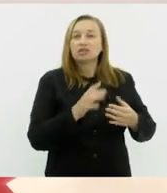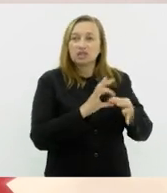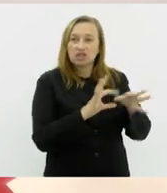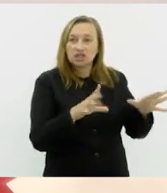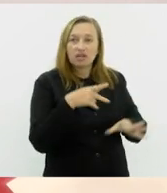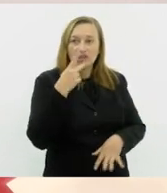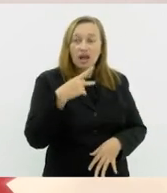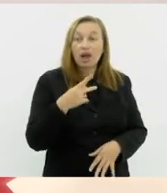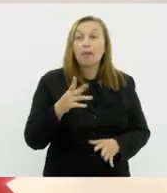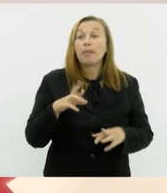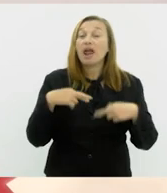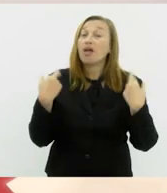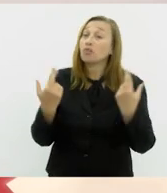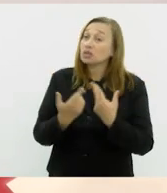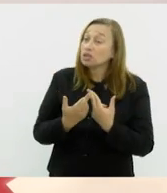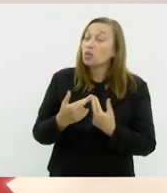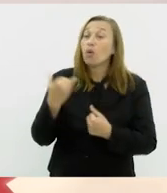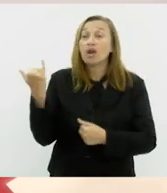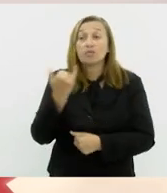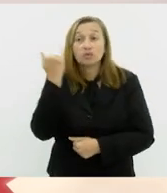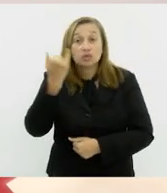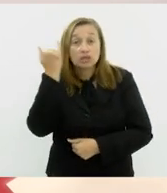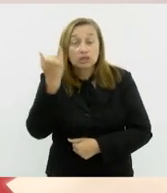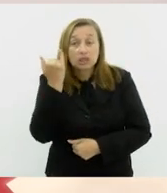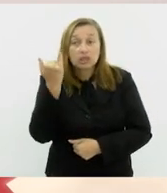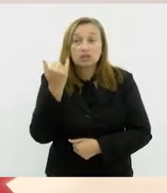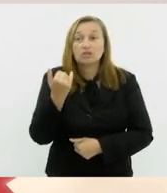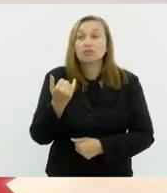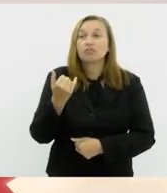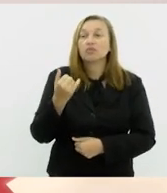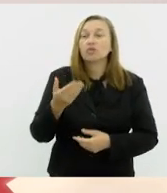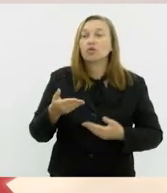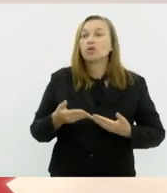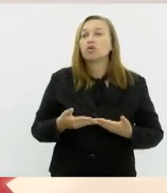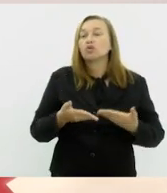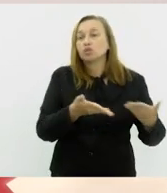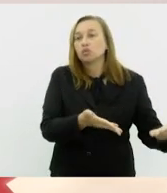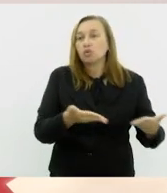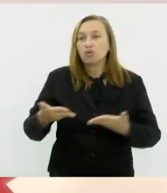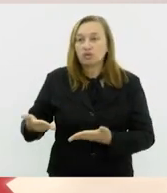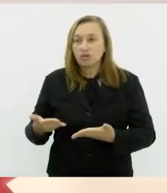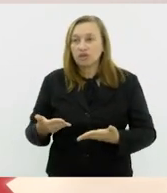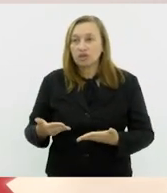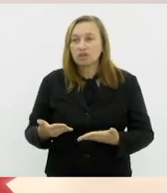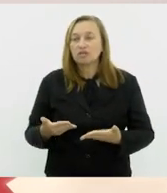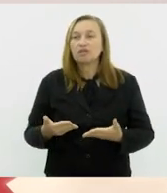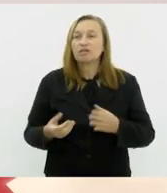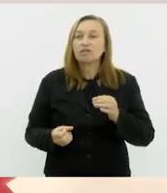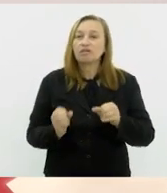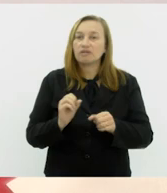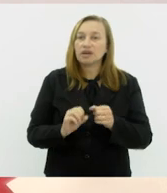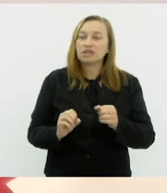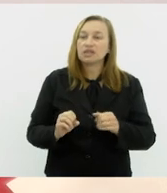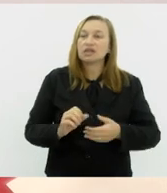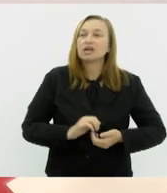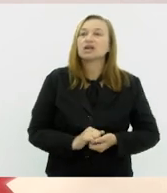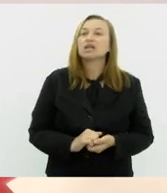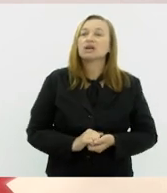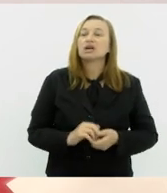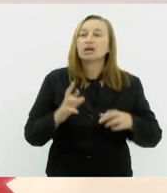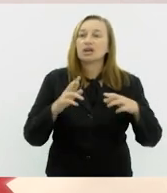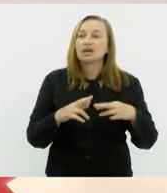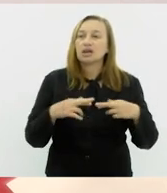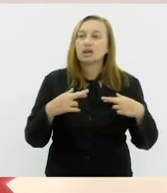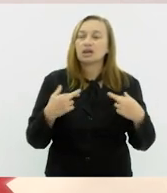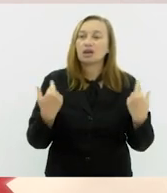Para a reunião, eu acho isso é importante, vamos colocar no convite formal que vai ser feito, a Laila vai fazer aqui a memória da reunião e da audiência,